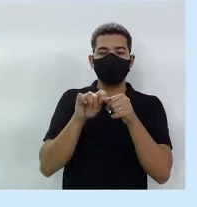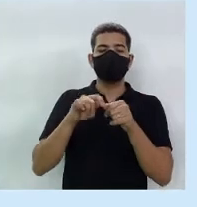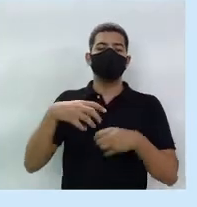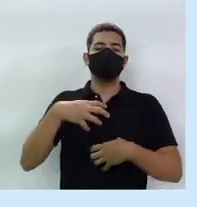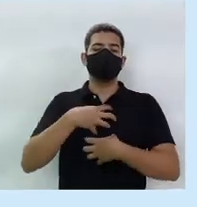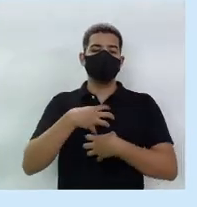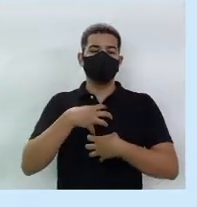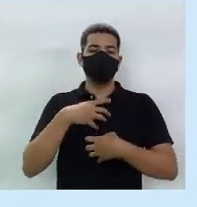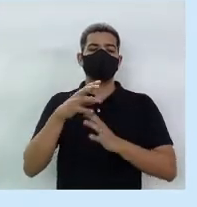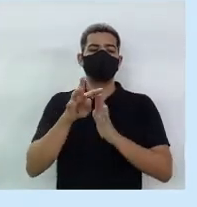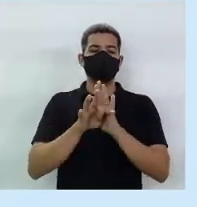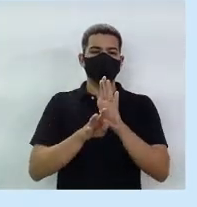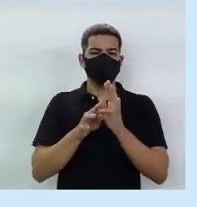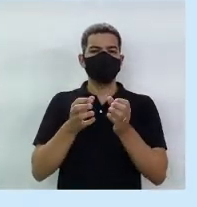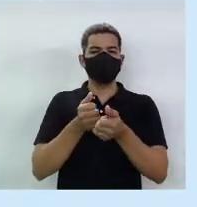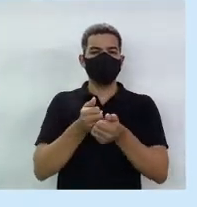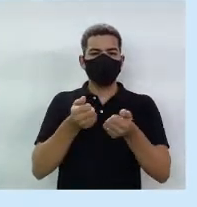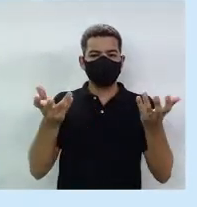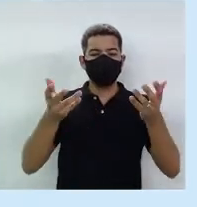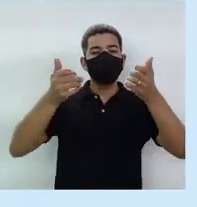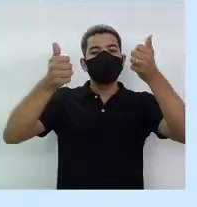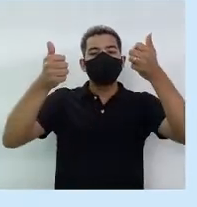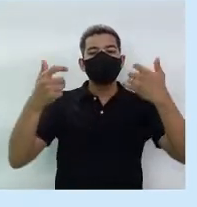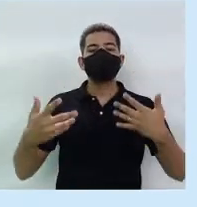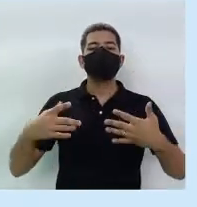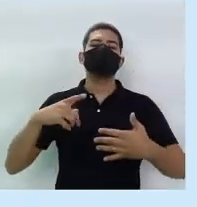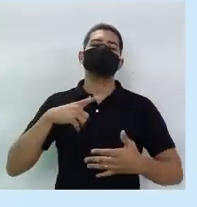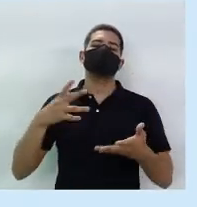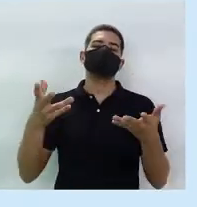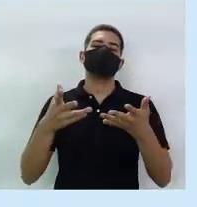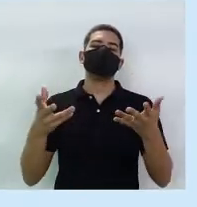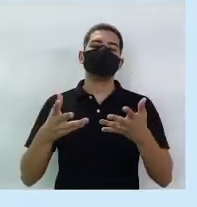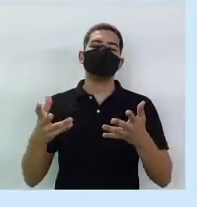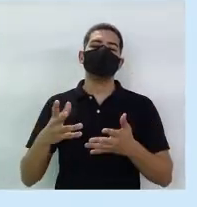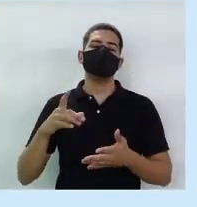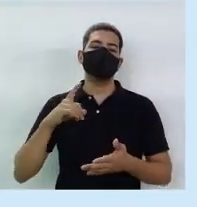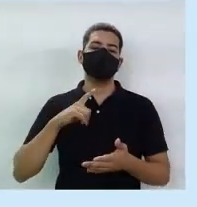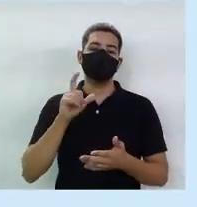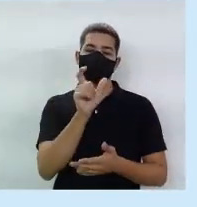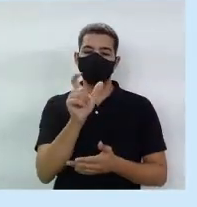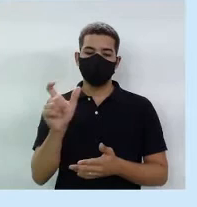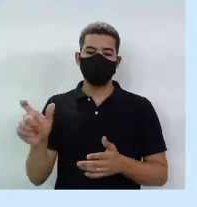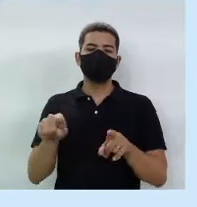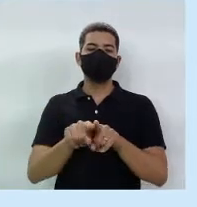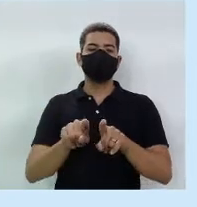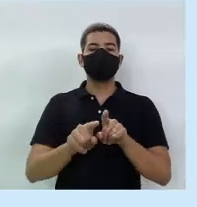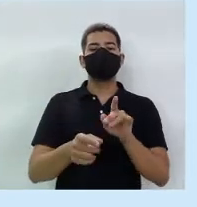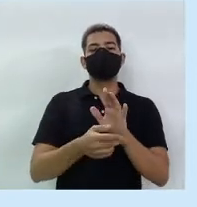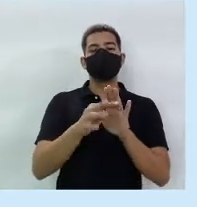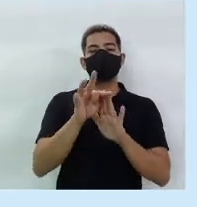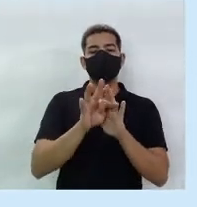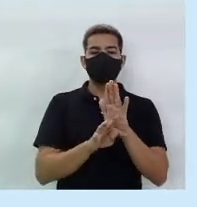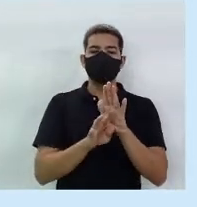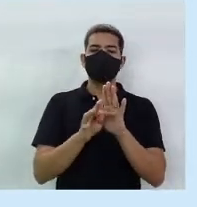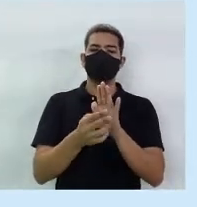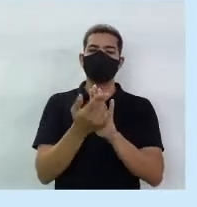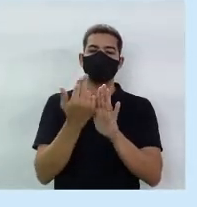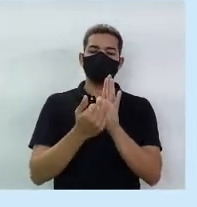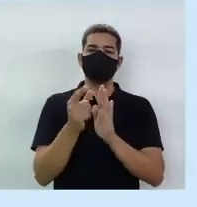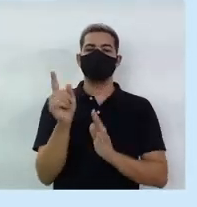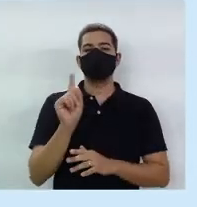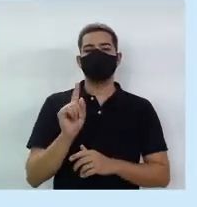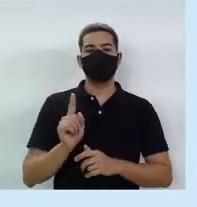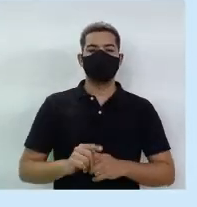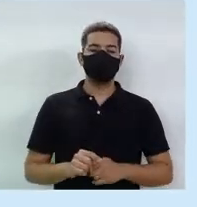texto passa. E lembrar que vamos conhecer hoje o texto verbal e o texto não verbal.